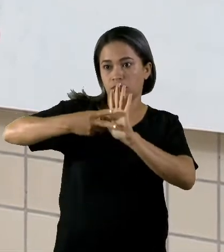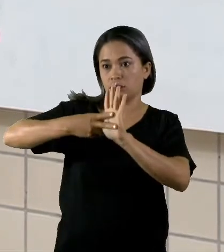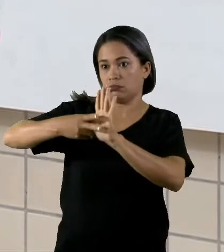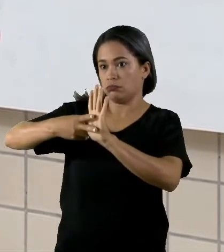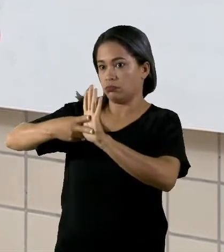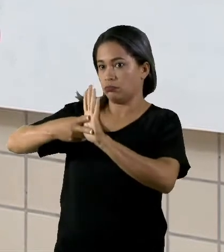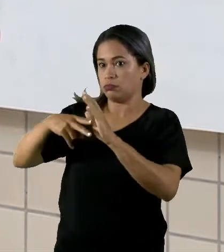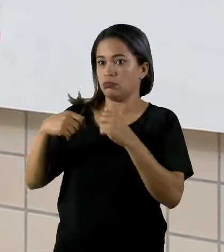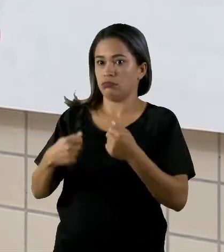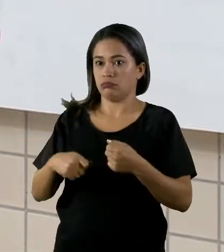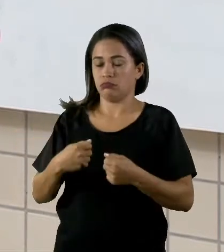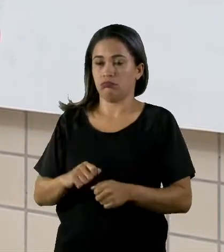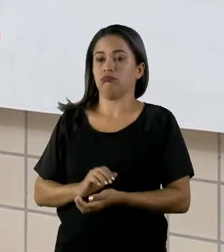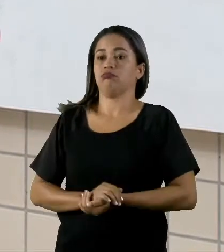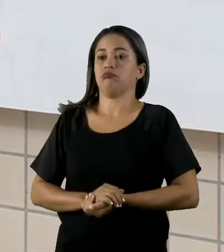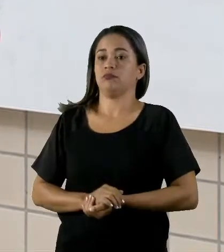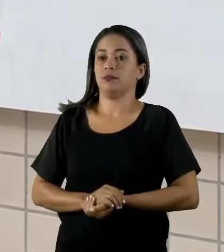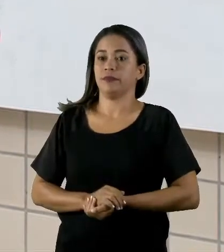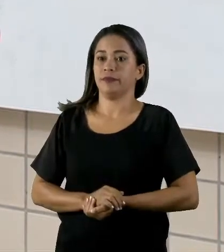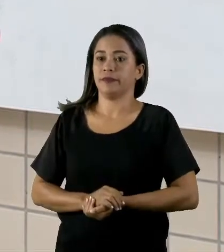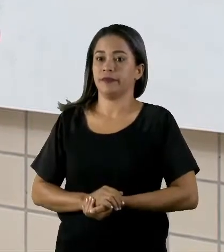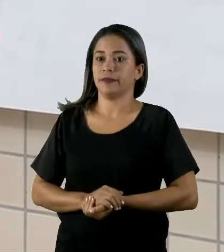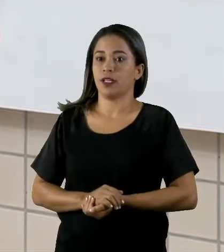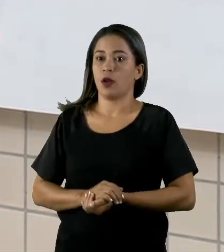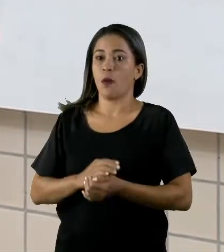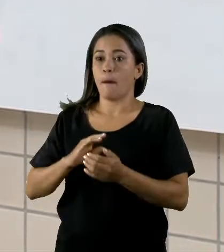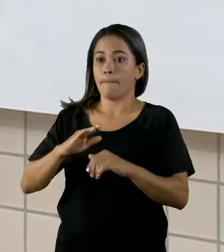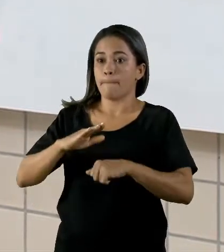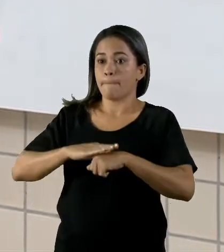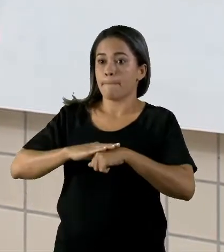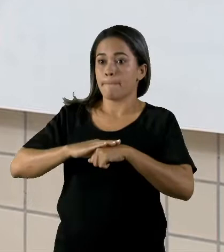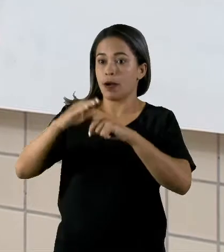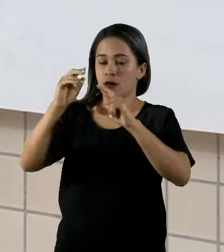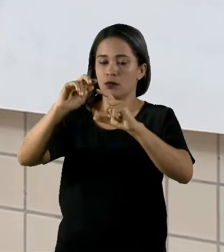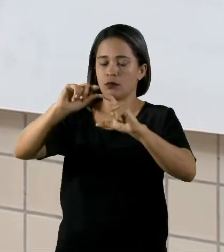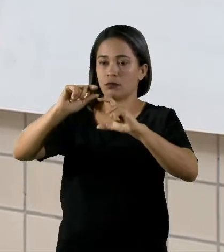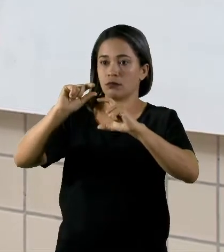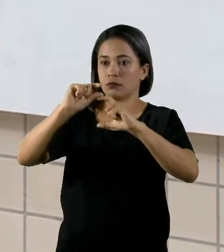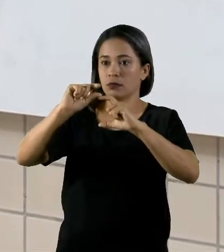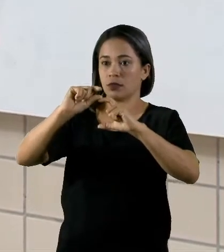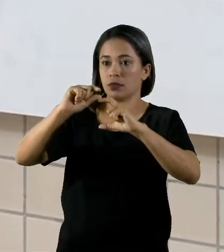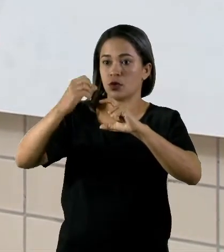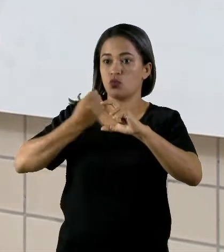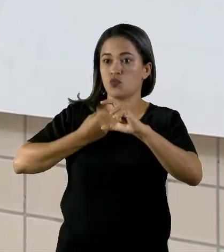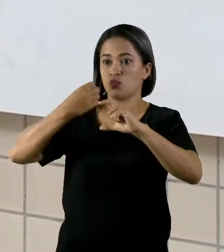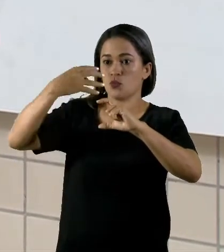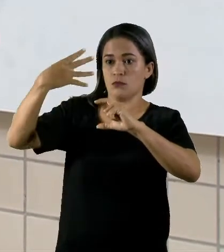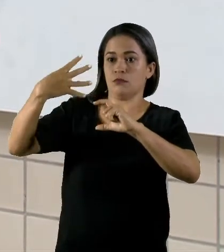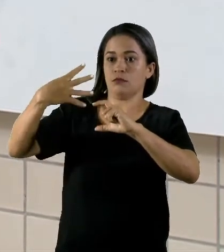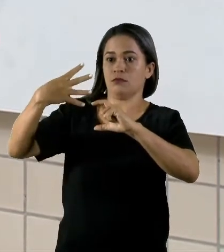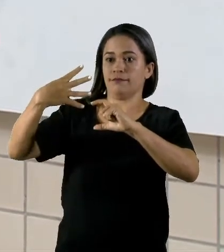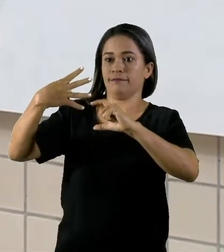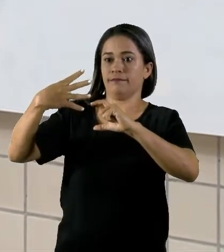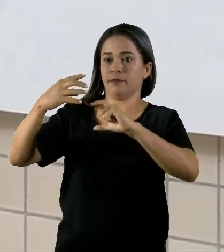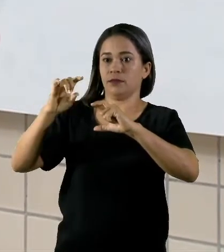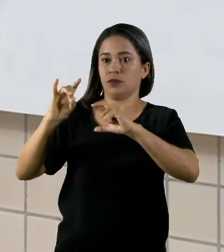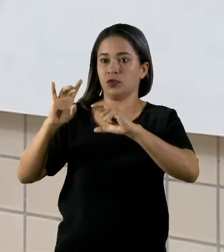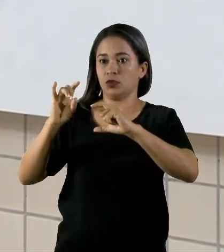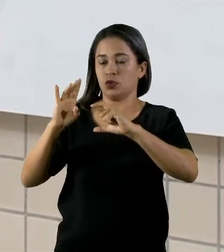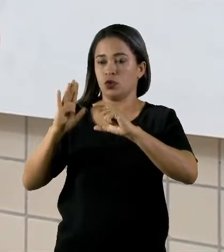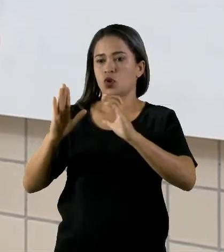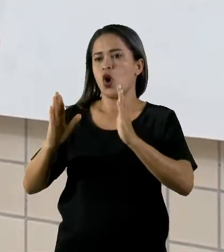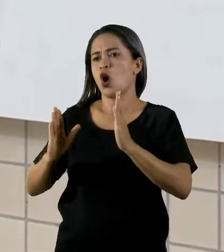incógnita, porém, o seu maior expoente é um 4. E observe que ela vai ter expoente apenas pares na